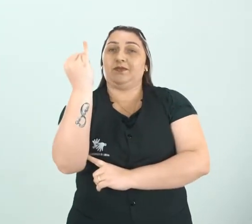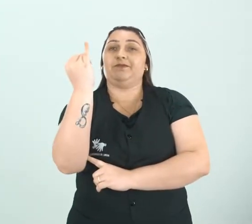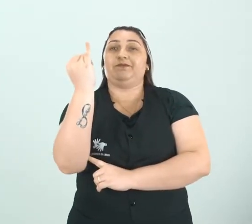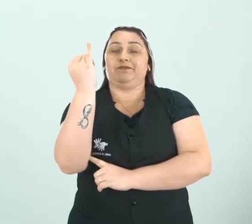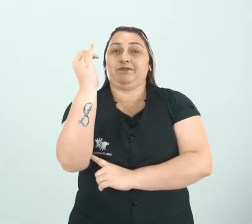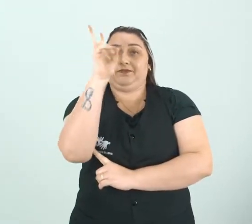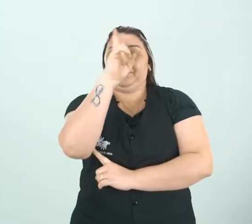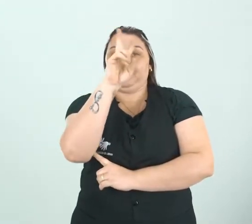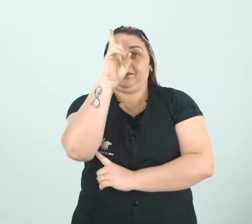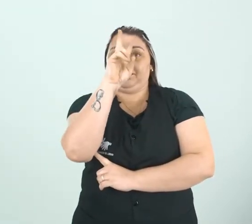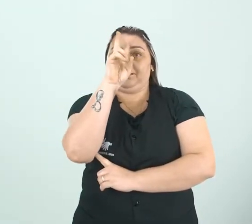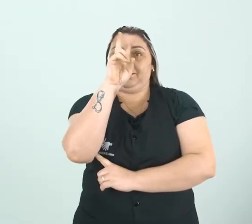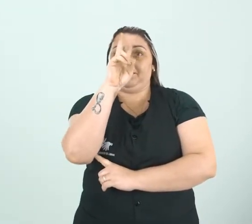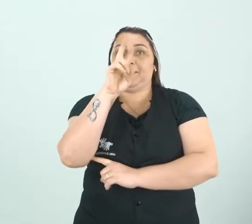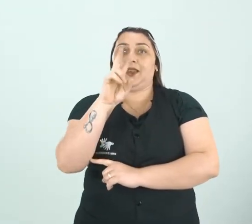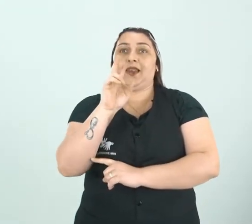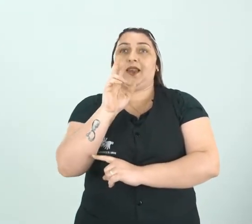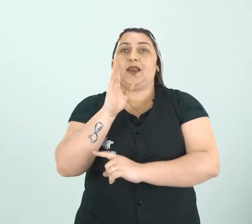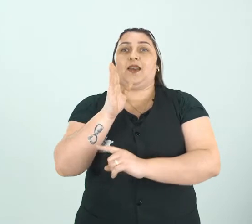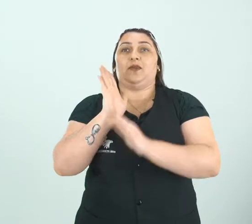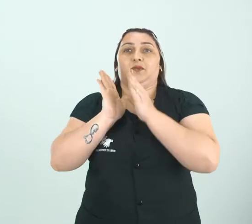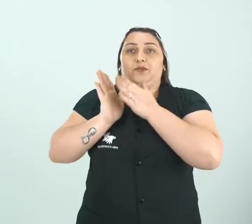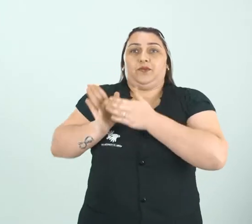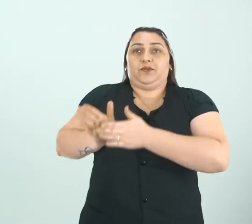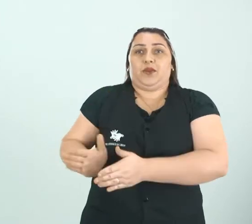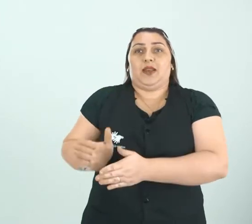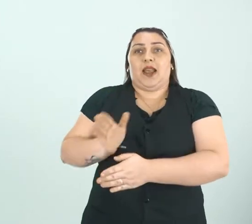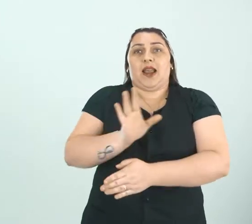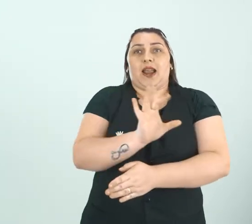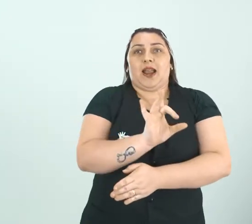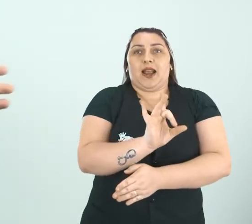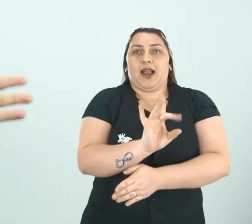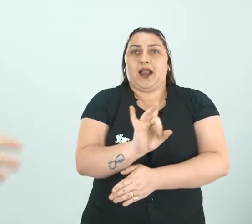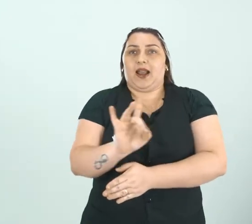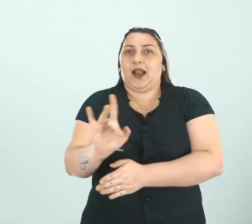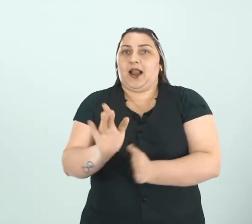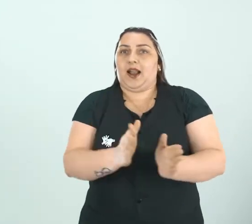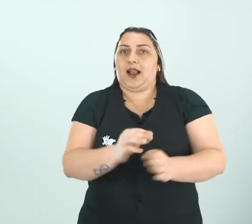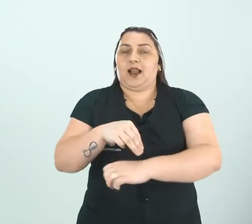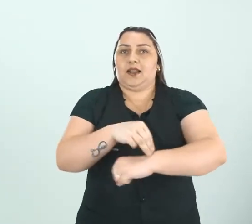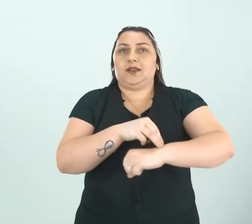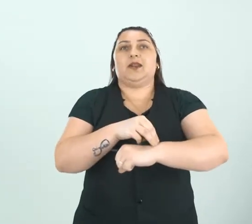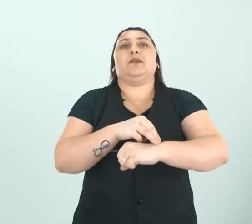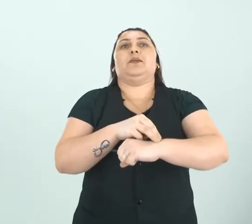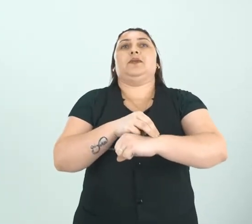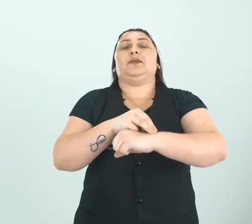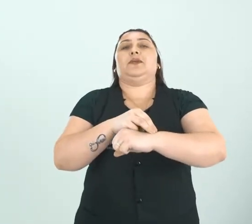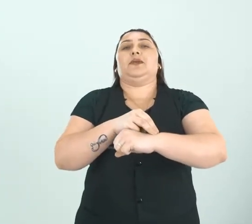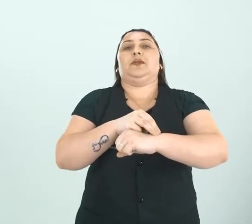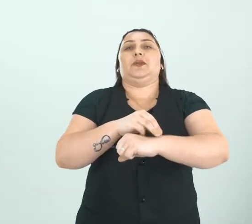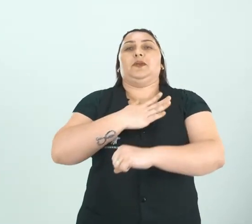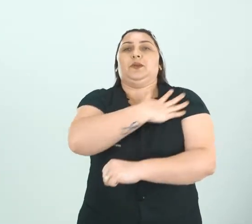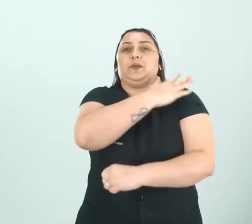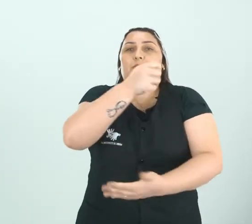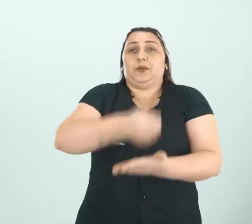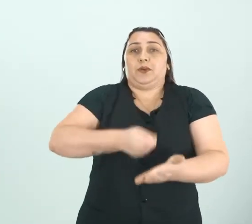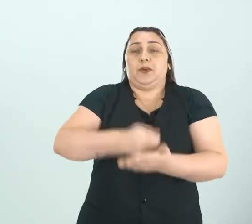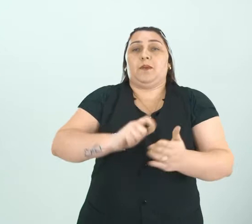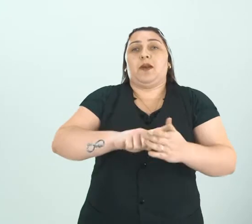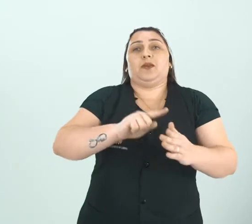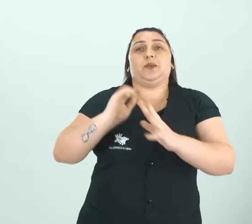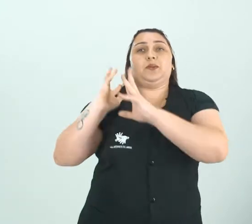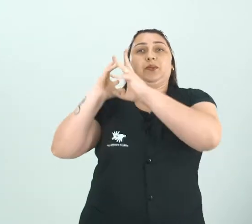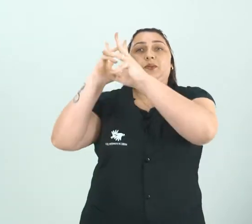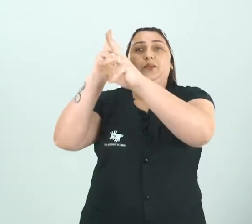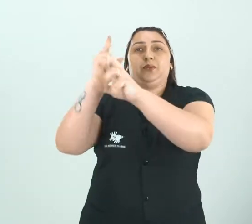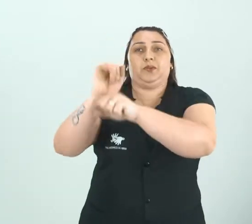gente não vai trabalhar fielmente cada momento da ditadura militar, mas a gente vai fazer uma perspectiva geral dos principais acontecimentos